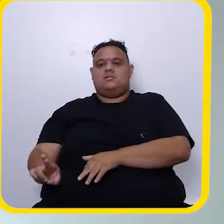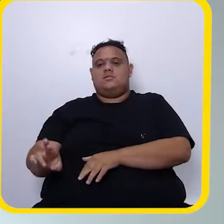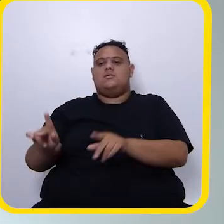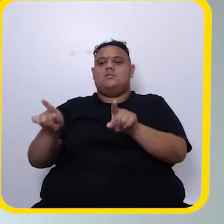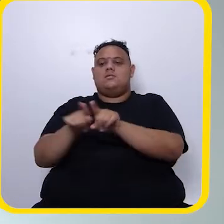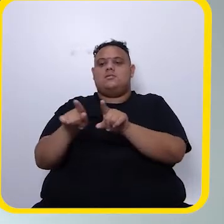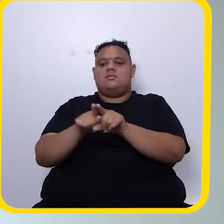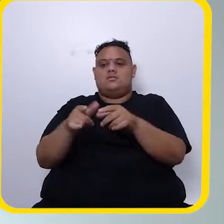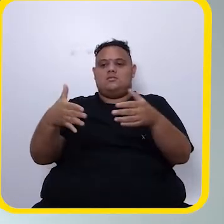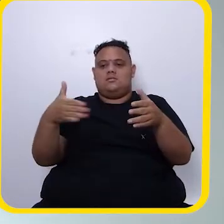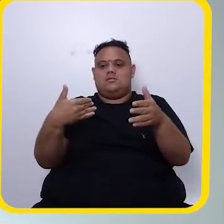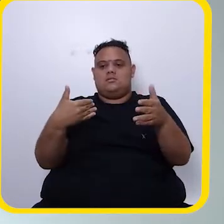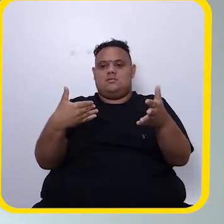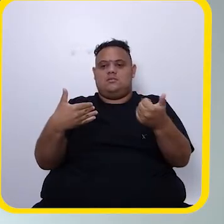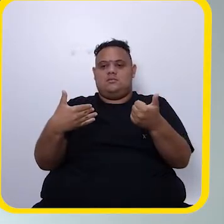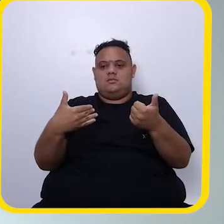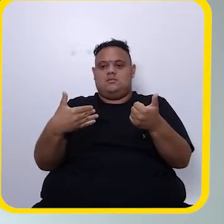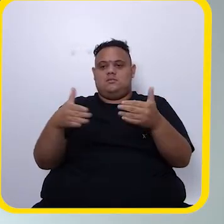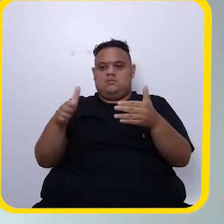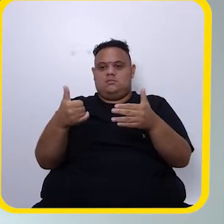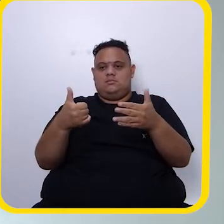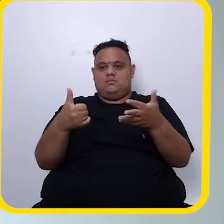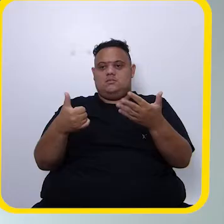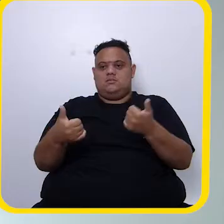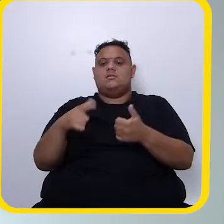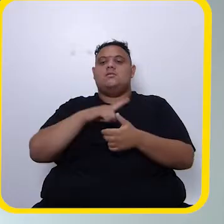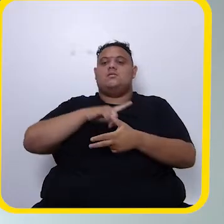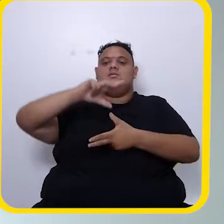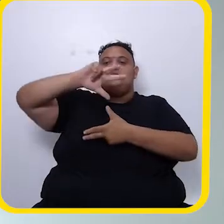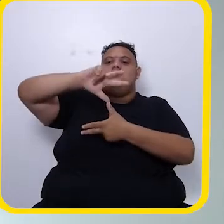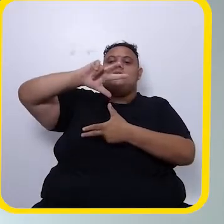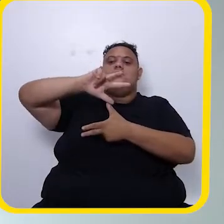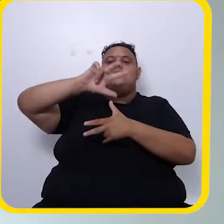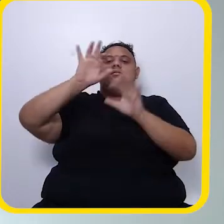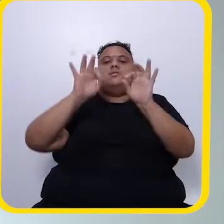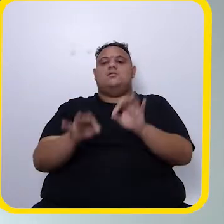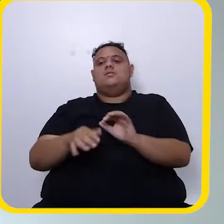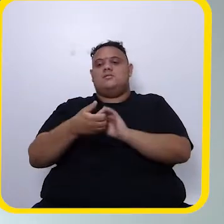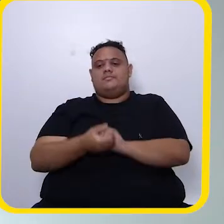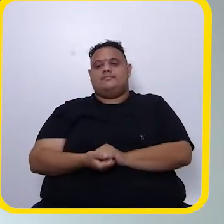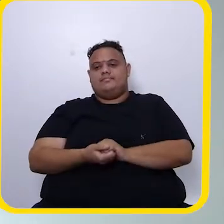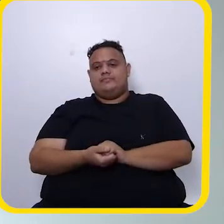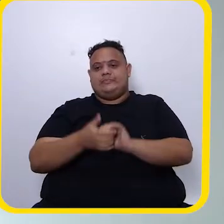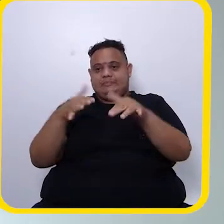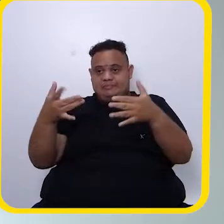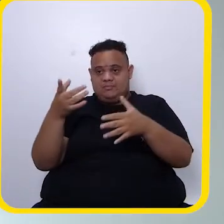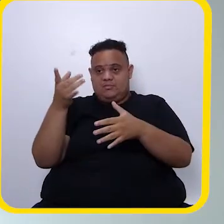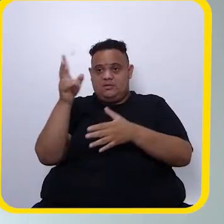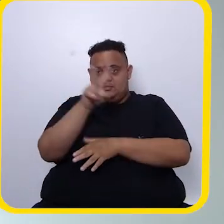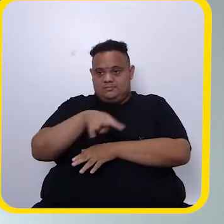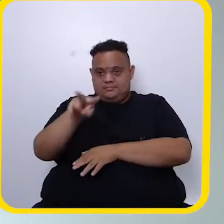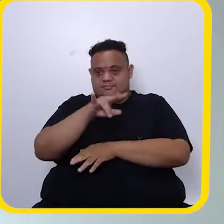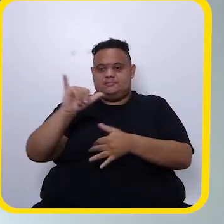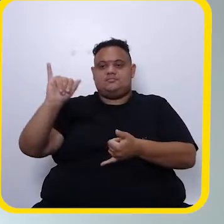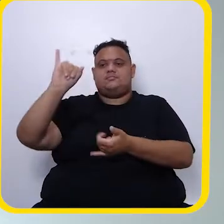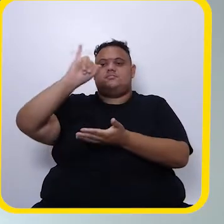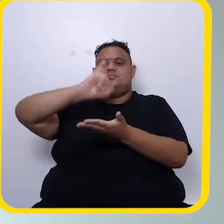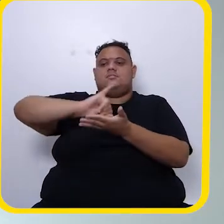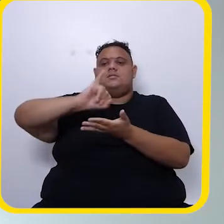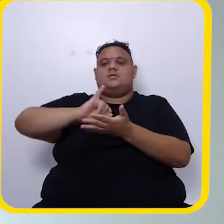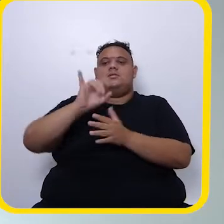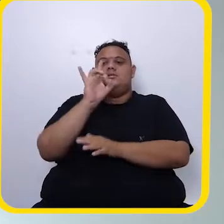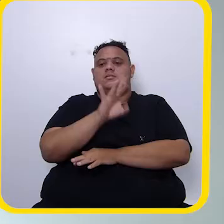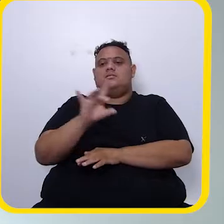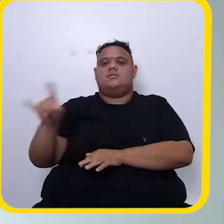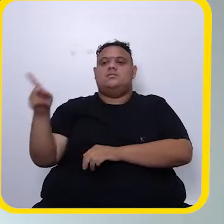Panamá. Então, são os países que formam a América Central continental. E aí, vocês estão vendo as capitais de cada um